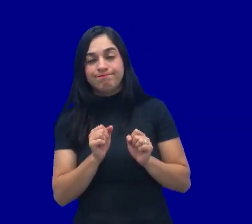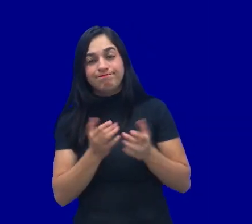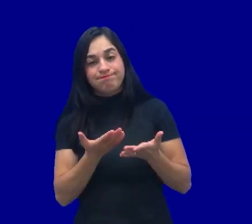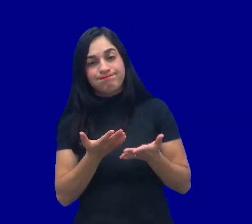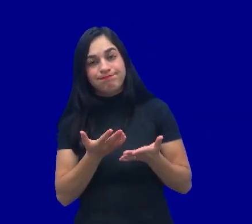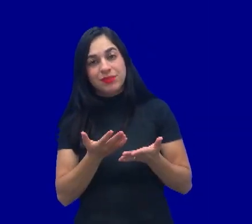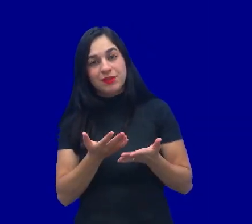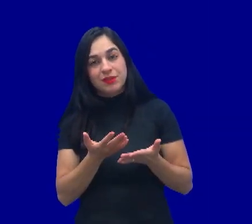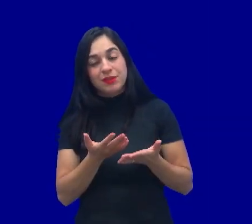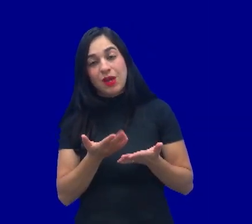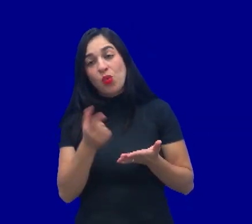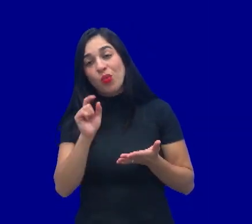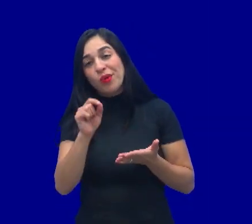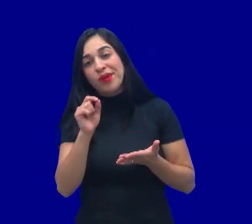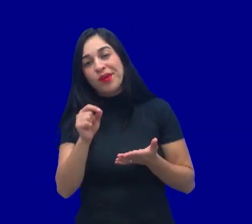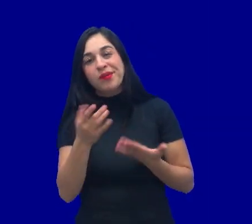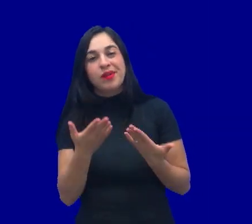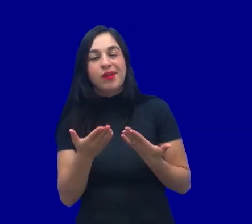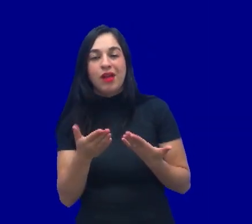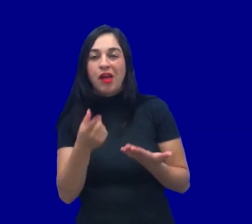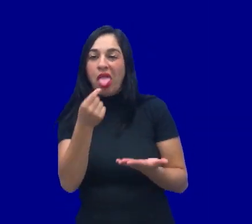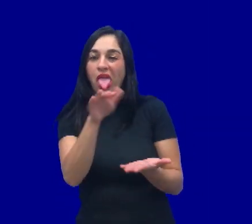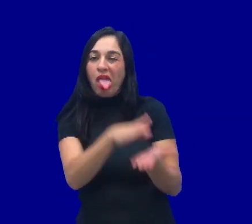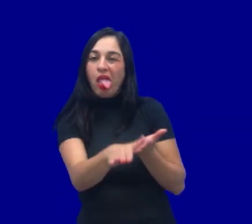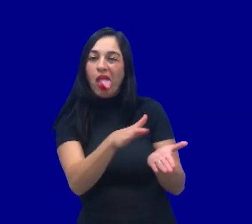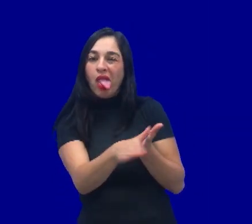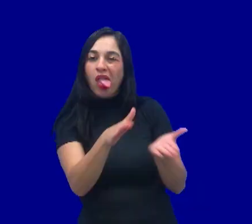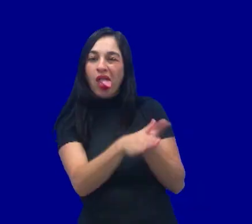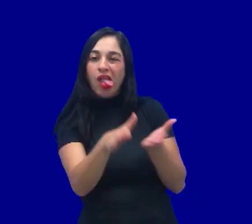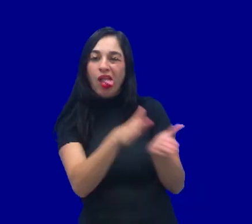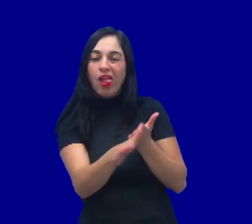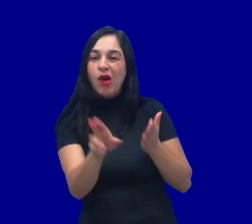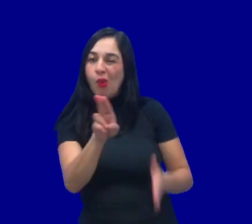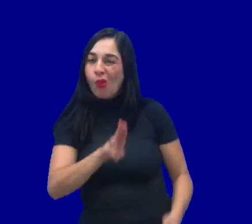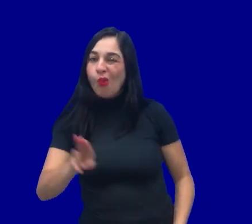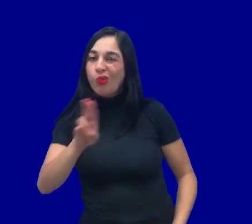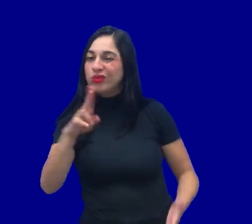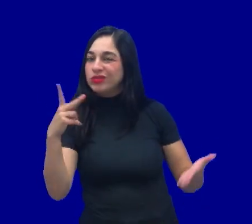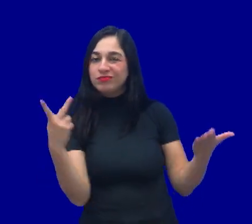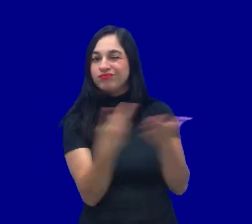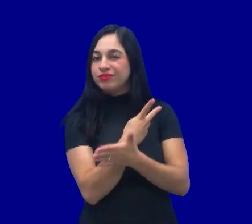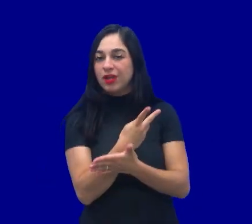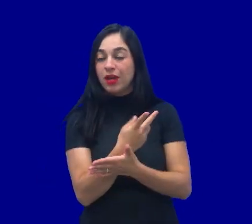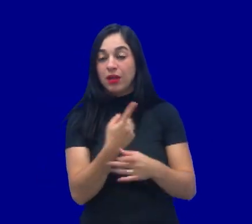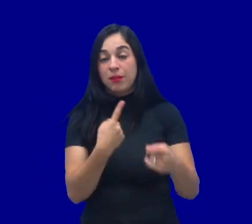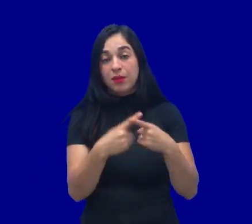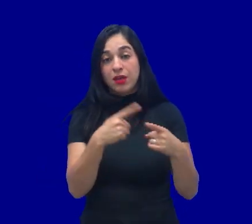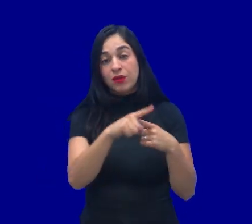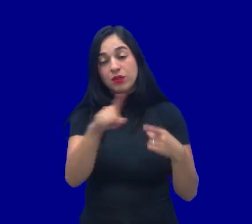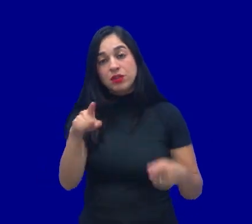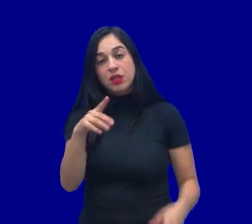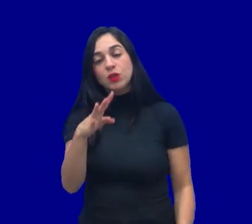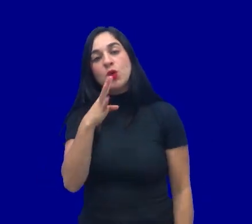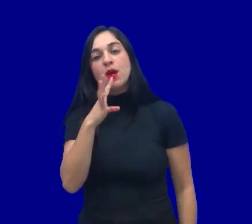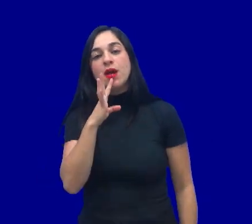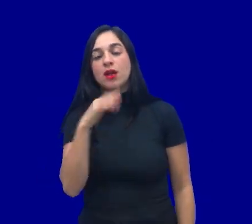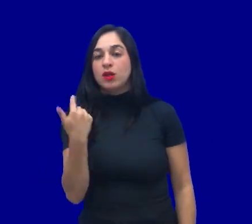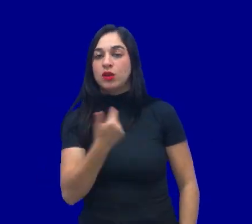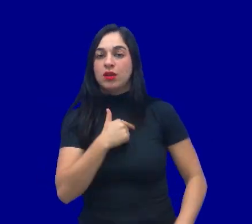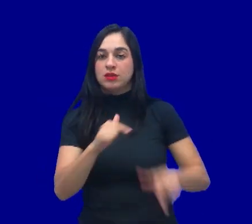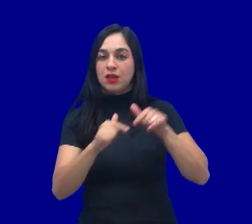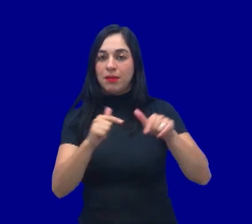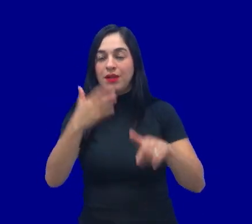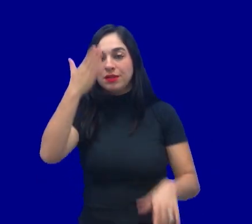rasgar dinheiro. Prefeito, o senhor já está rasgando dinheiro. Por quê? Quem acompanha o nosso trabalho sabe que do lado de lá isso